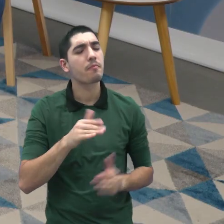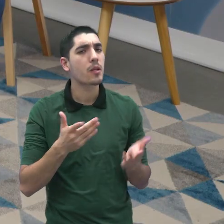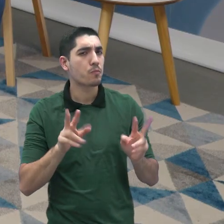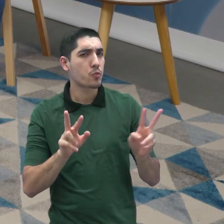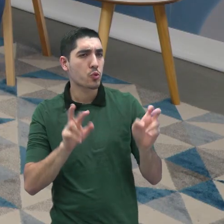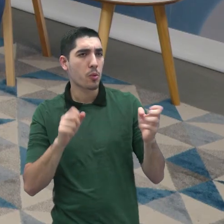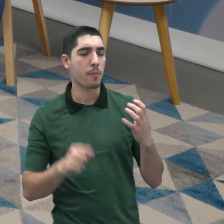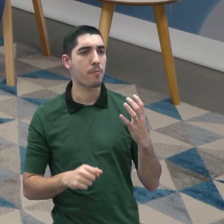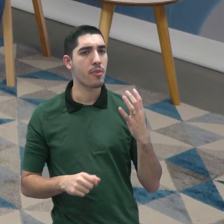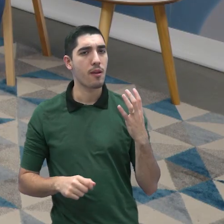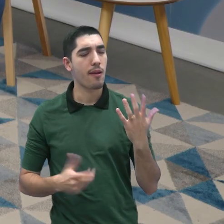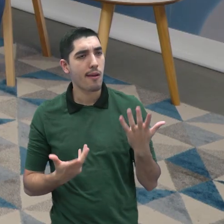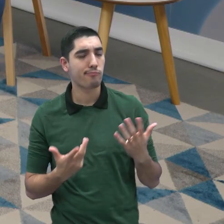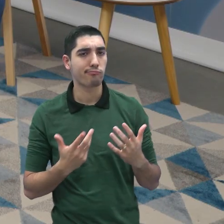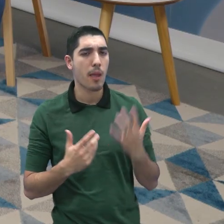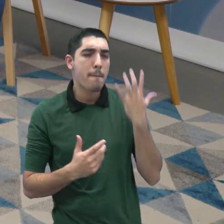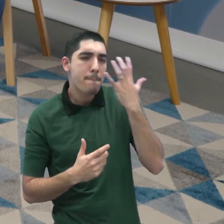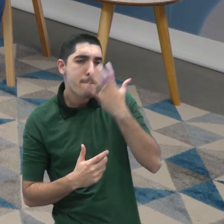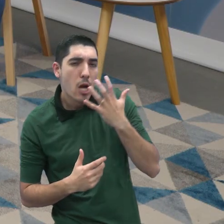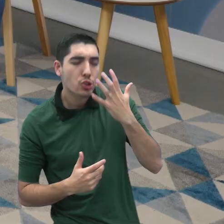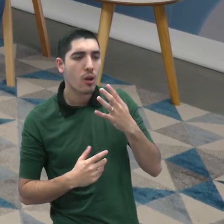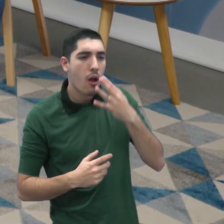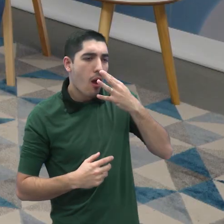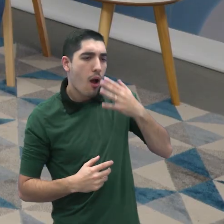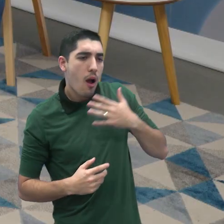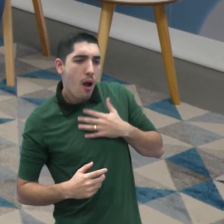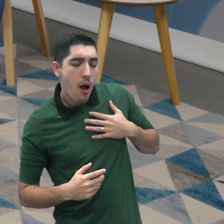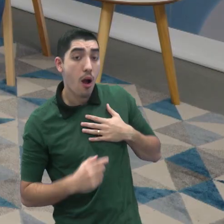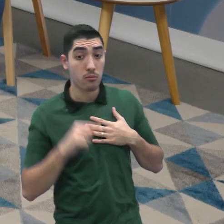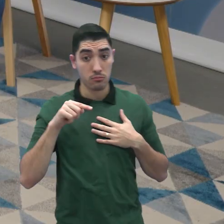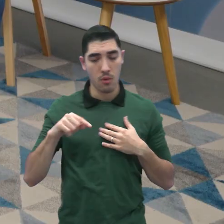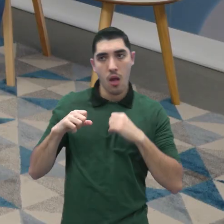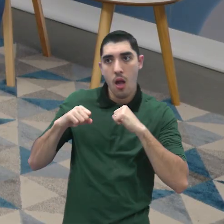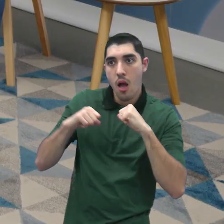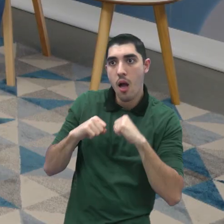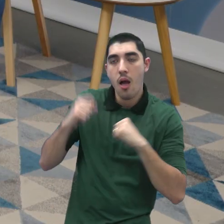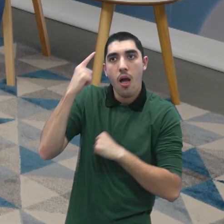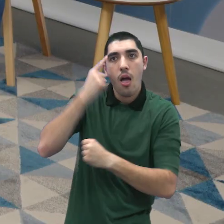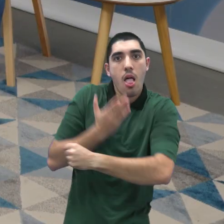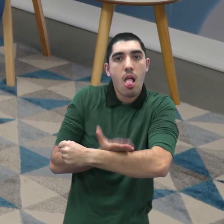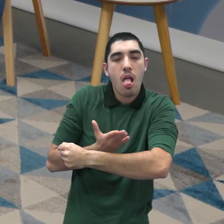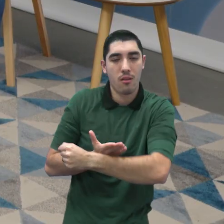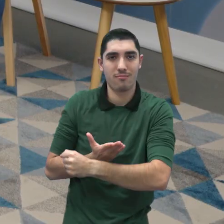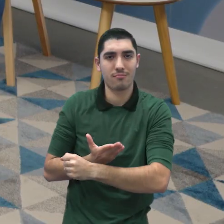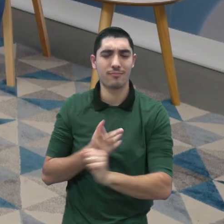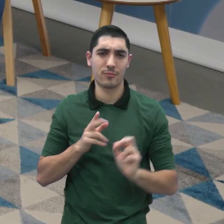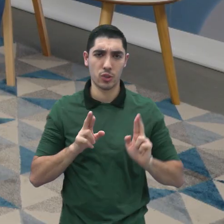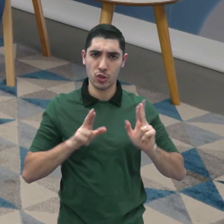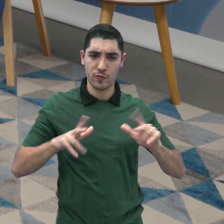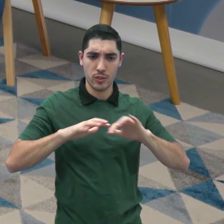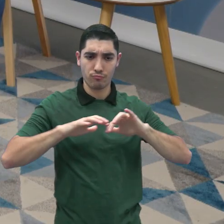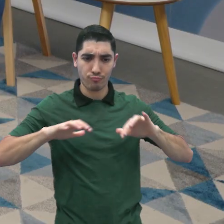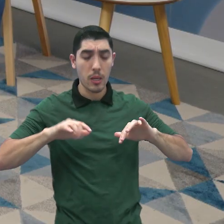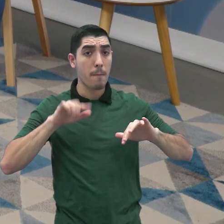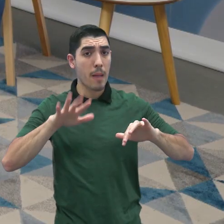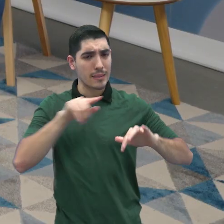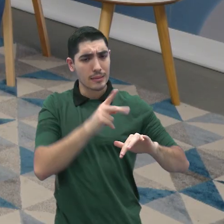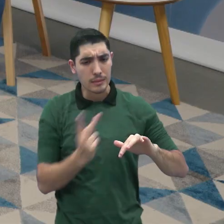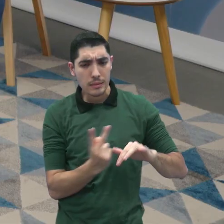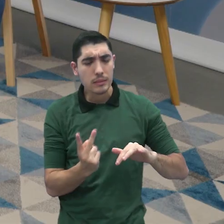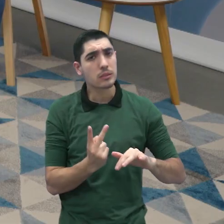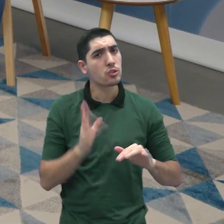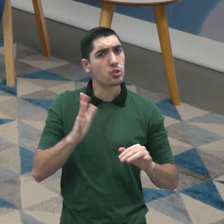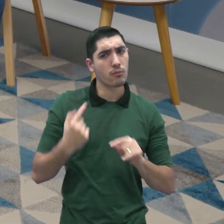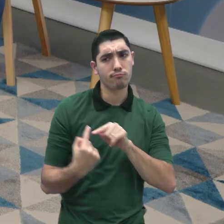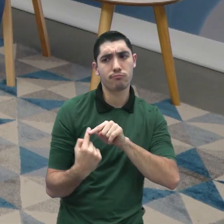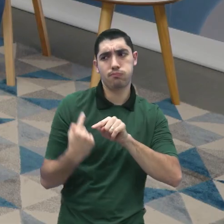paixão, fanatismo, apesar das diferenças de tempos, né, são sentimentos muito antigos, muito primitivos, né? Certo.